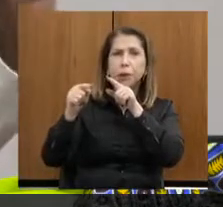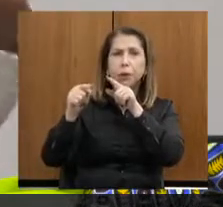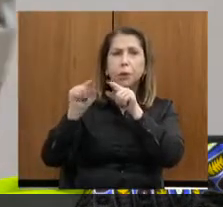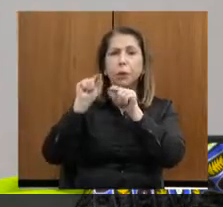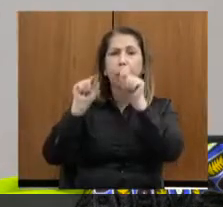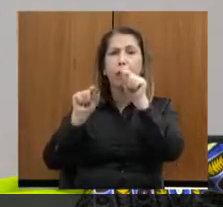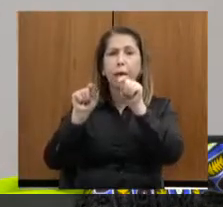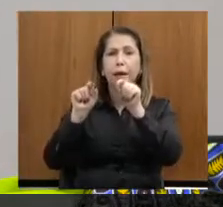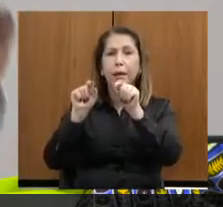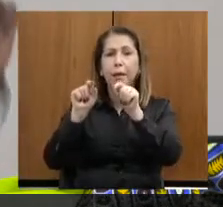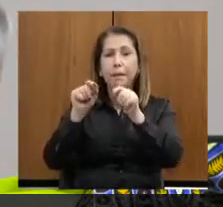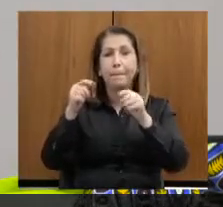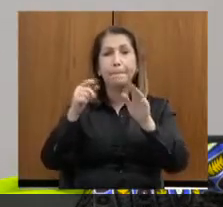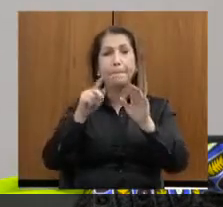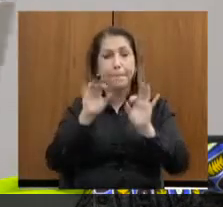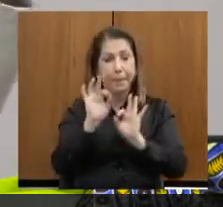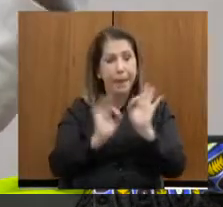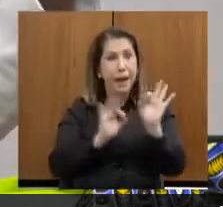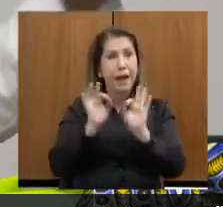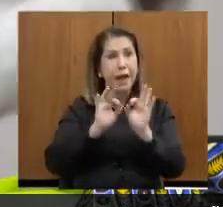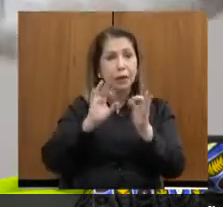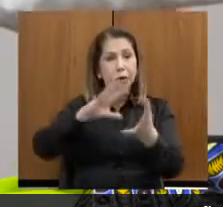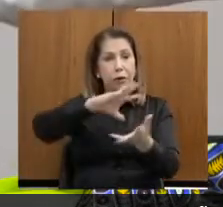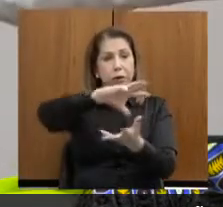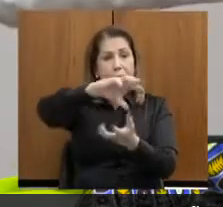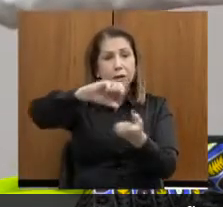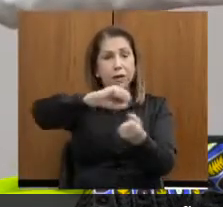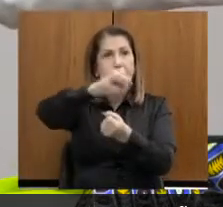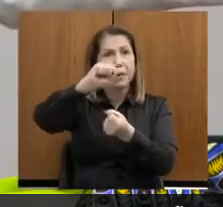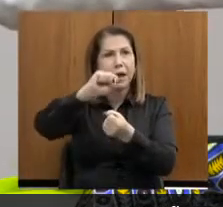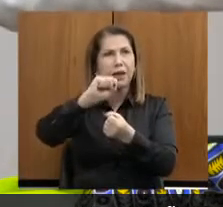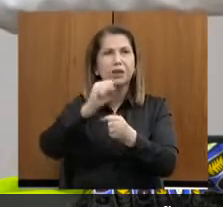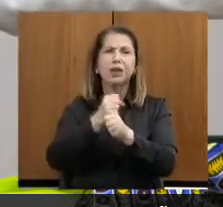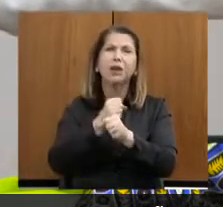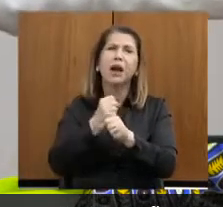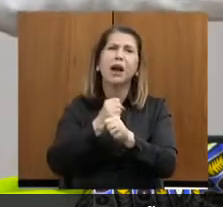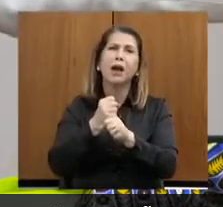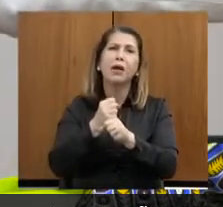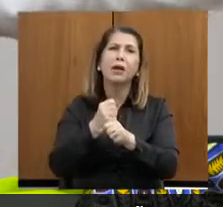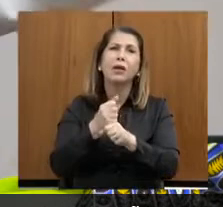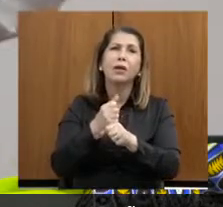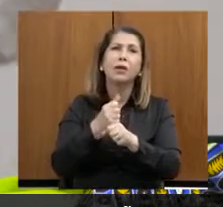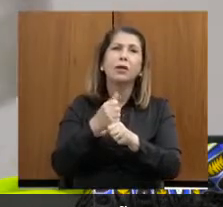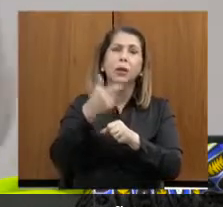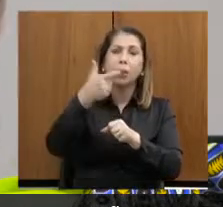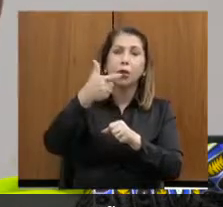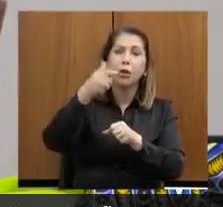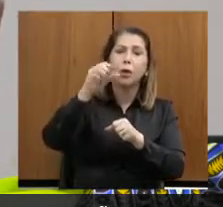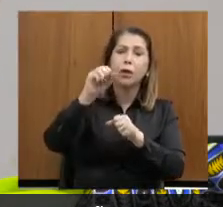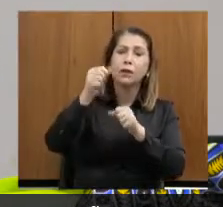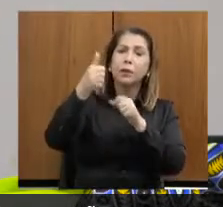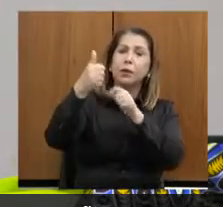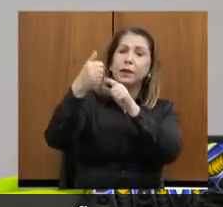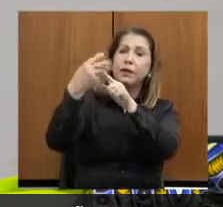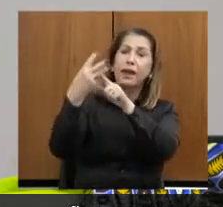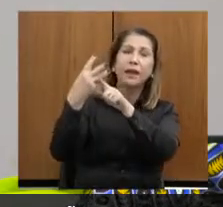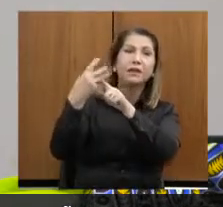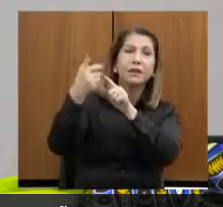povos plano de sustentabilidade de que ano que é na conta 2013